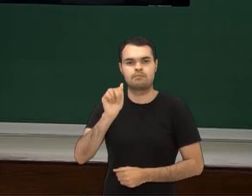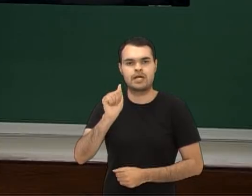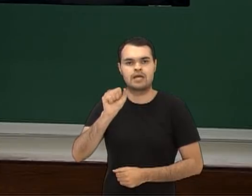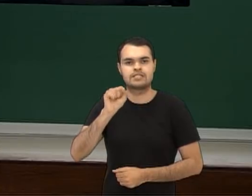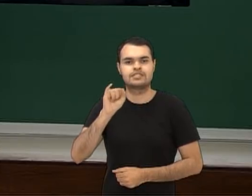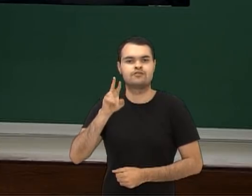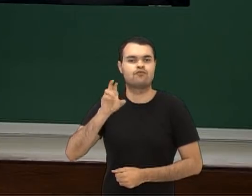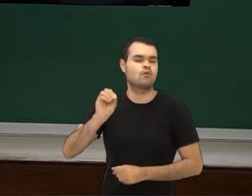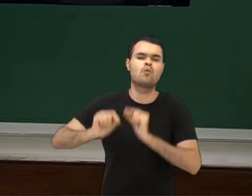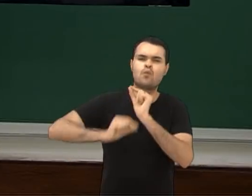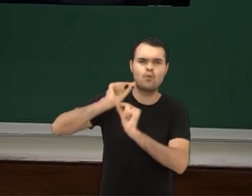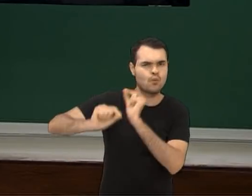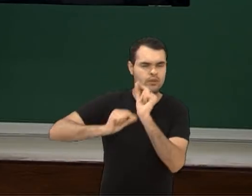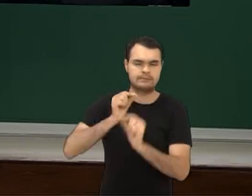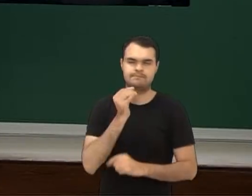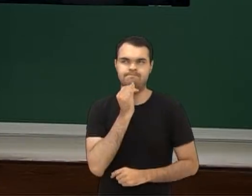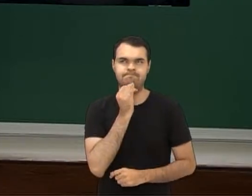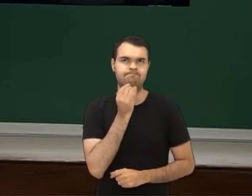você